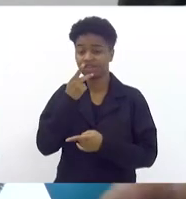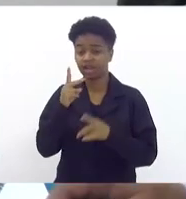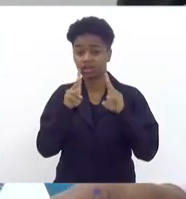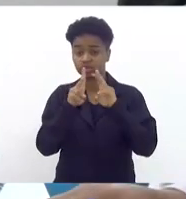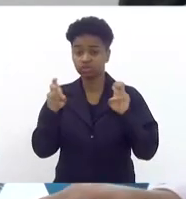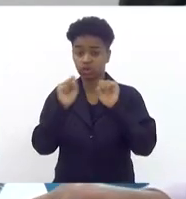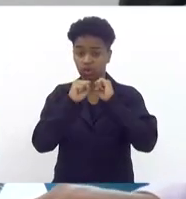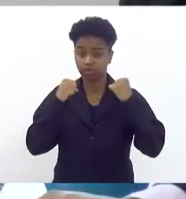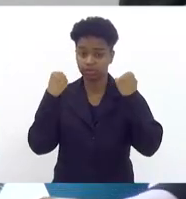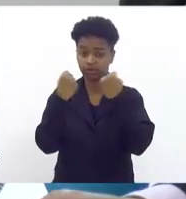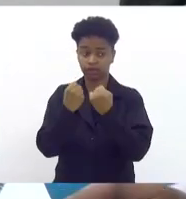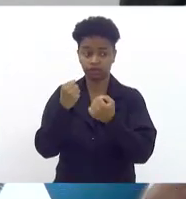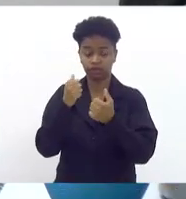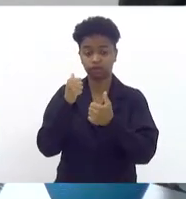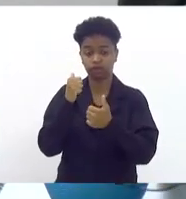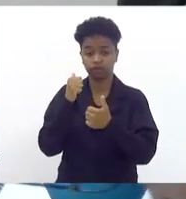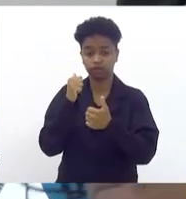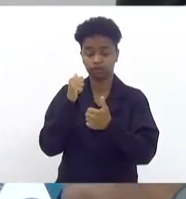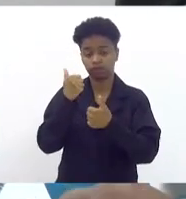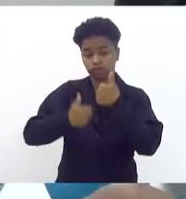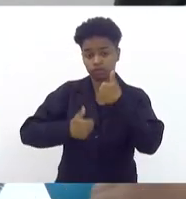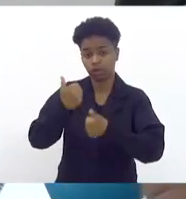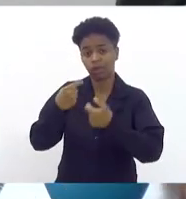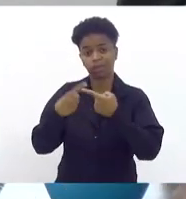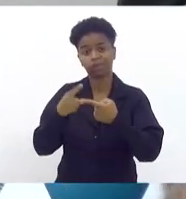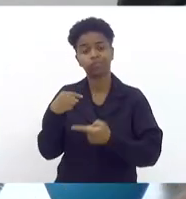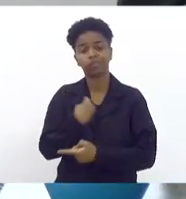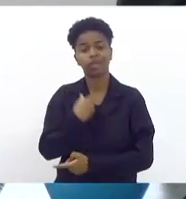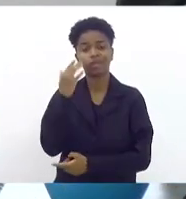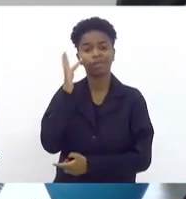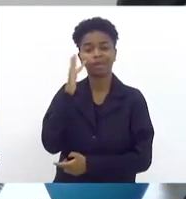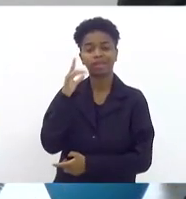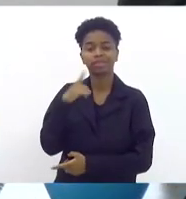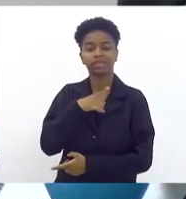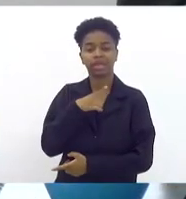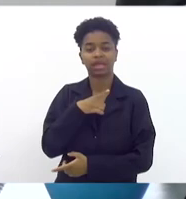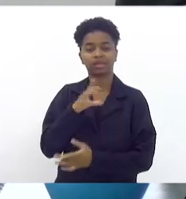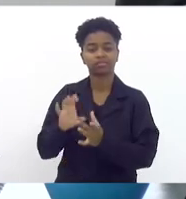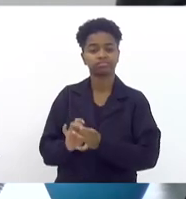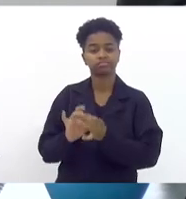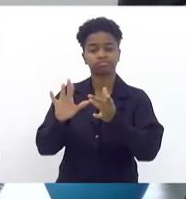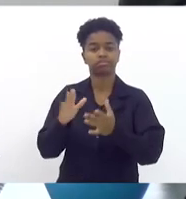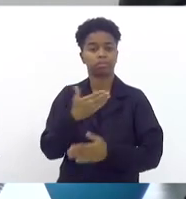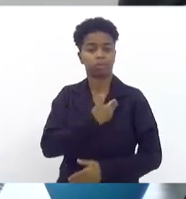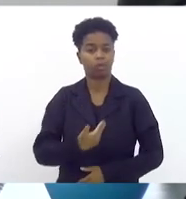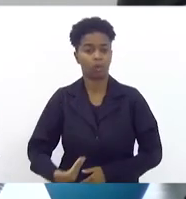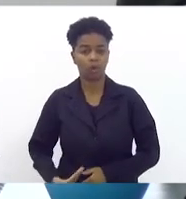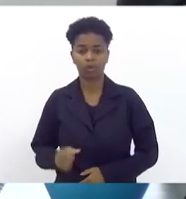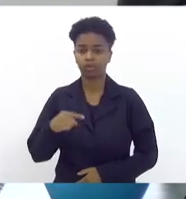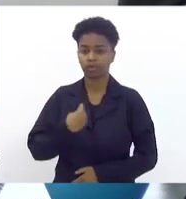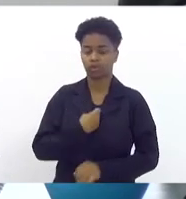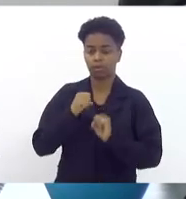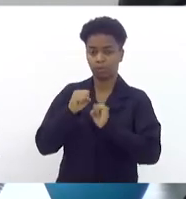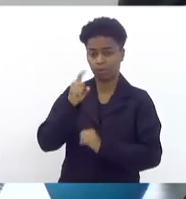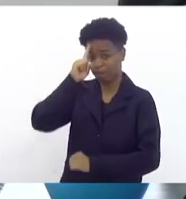futebol, é porque normalmente nos vem à mente, por exemplo, o estádio que tem a concessão pública, que a gente poderia impor aqui cláusulas